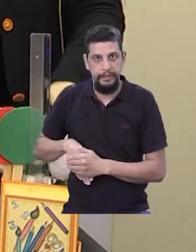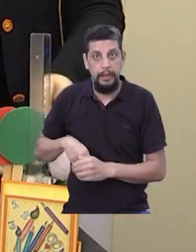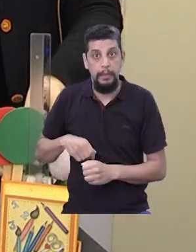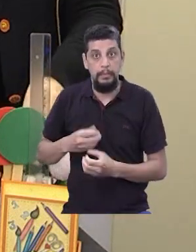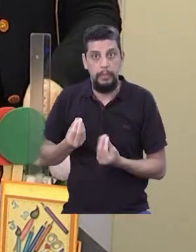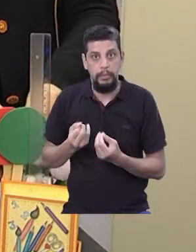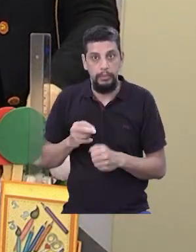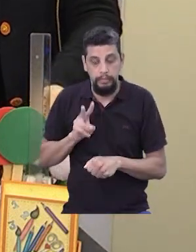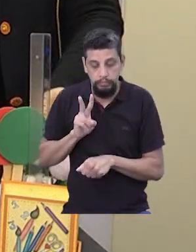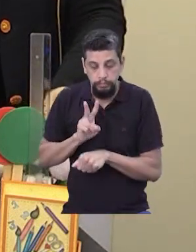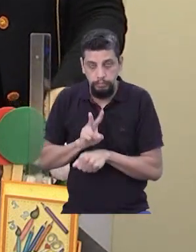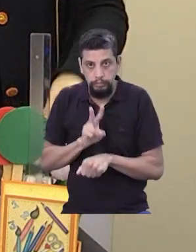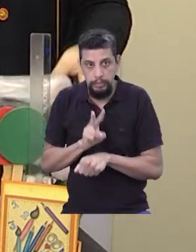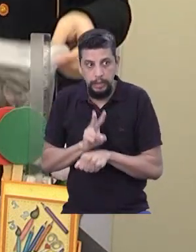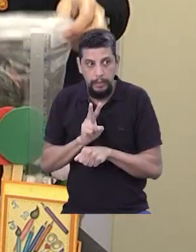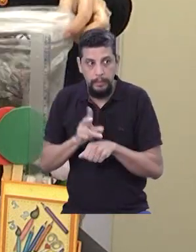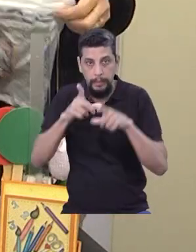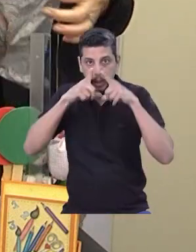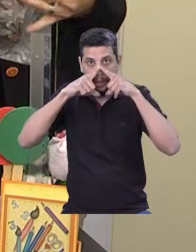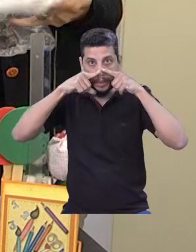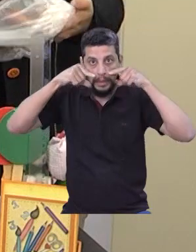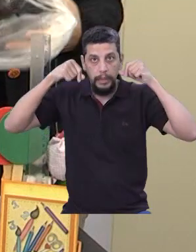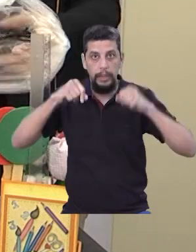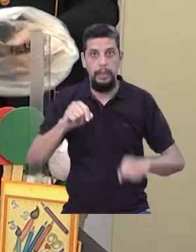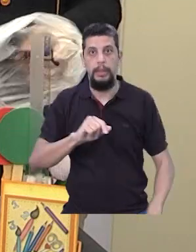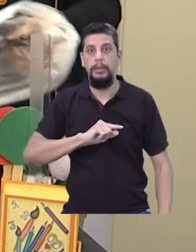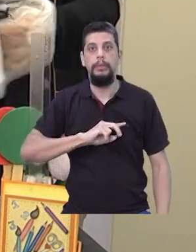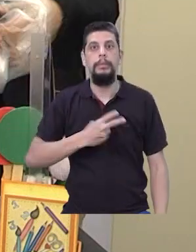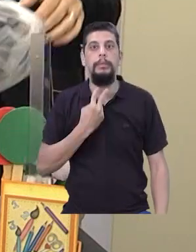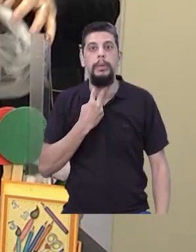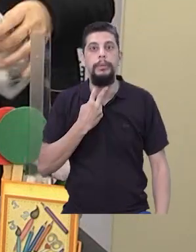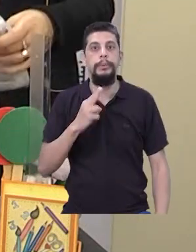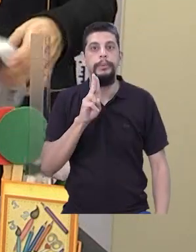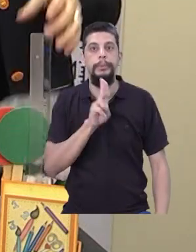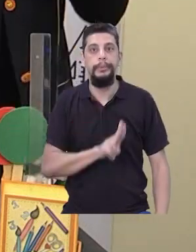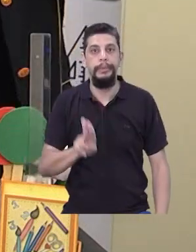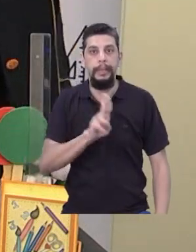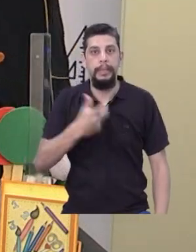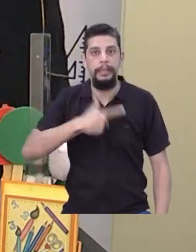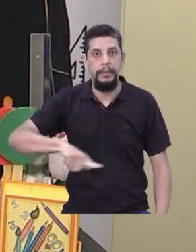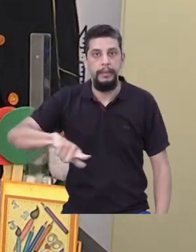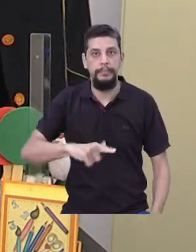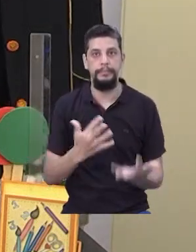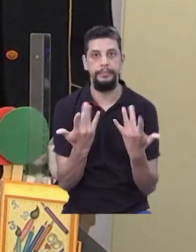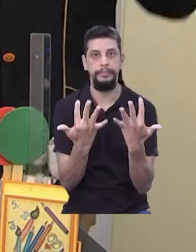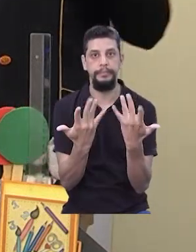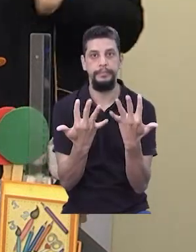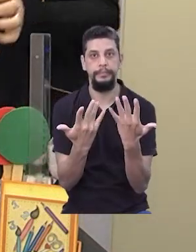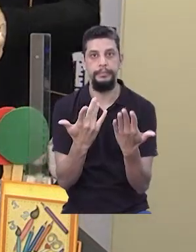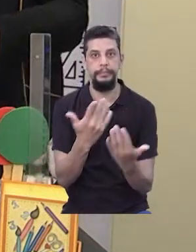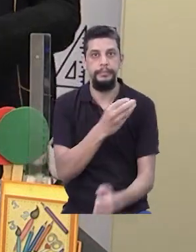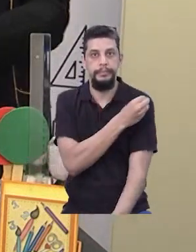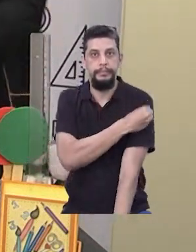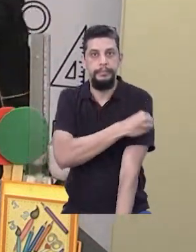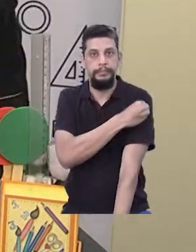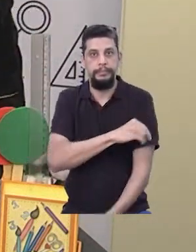bastante cuidado, porque essa máscara a gente não vai mais usar. Vamos passar álcool em gel nas